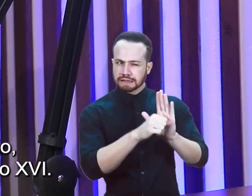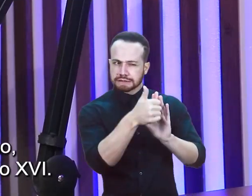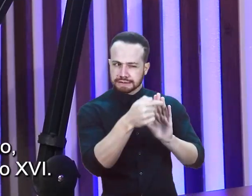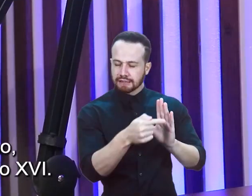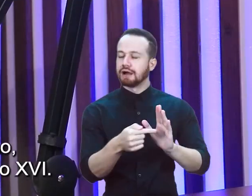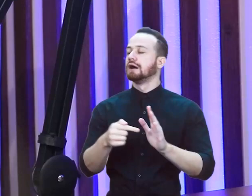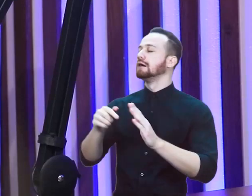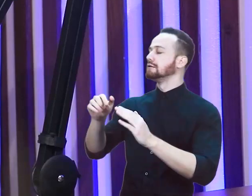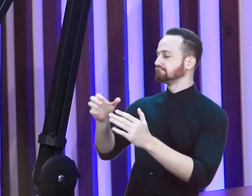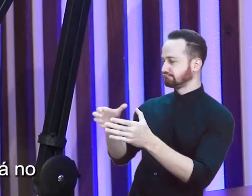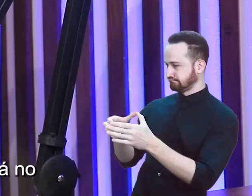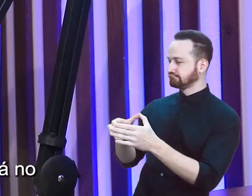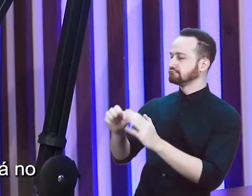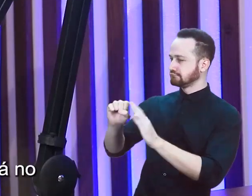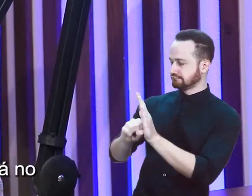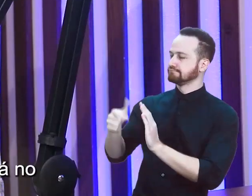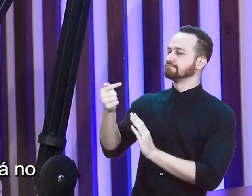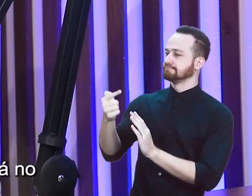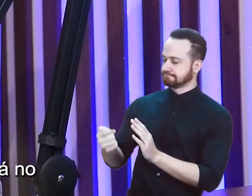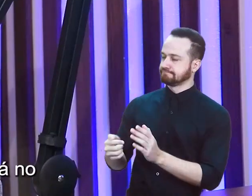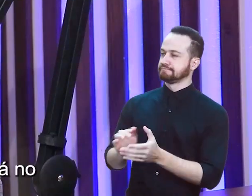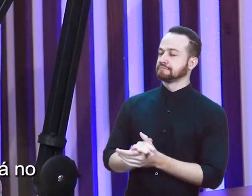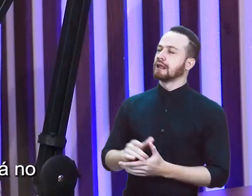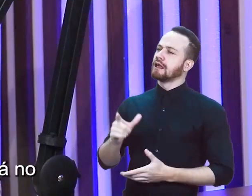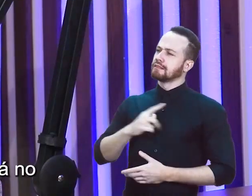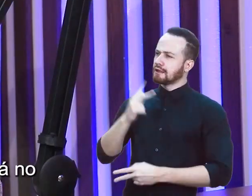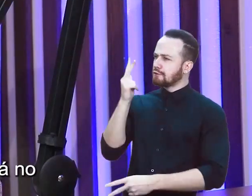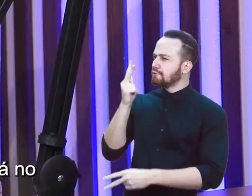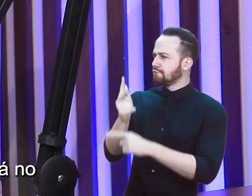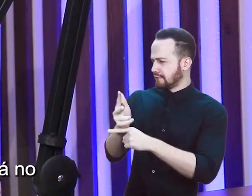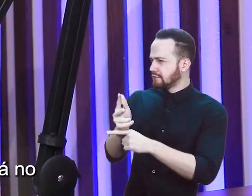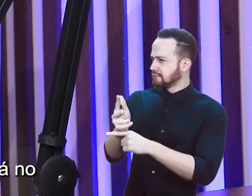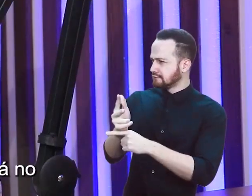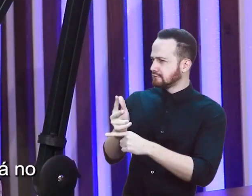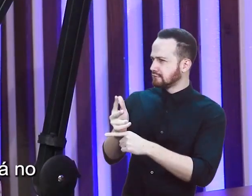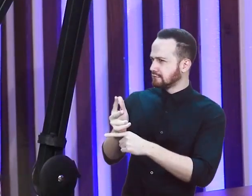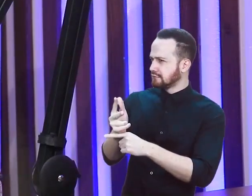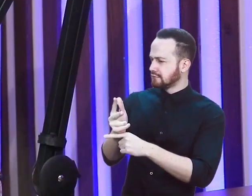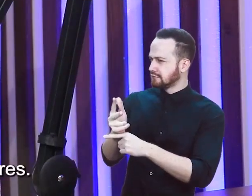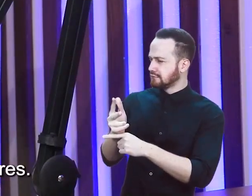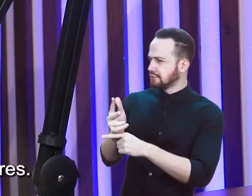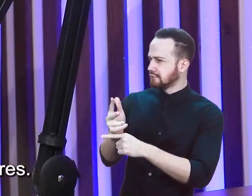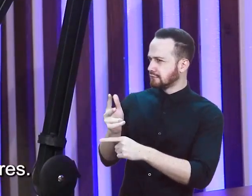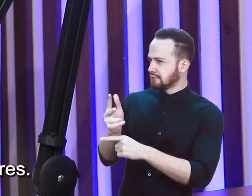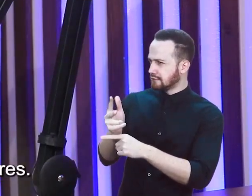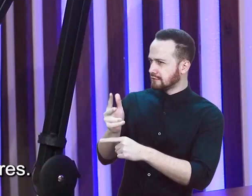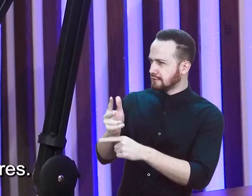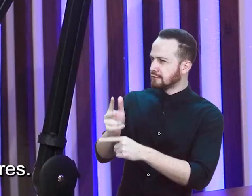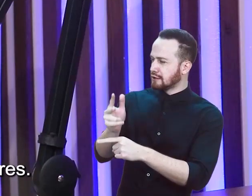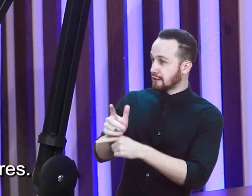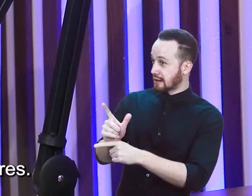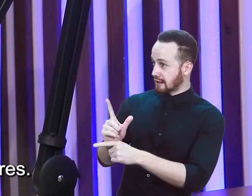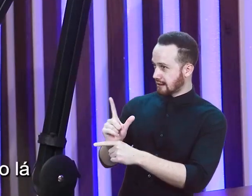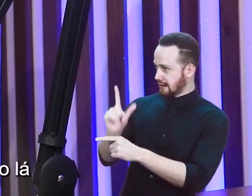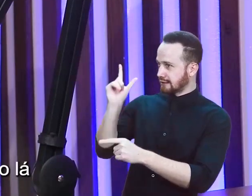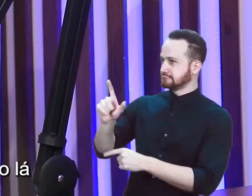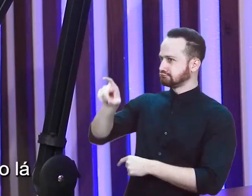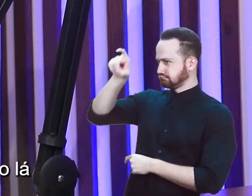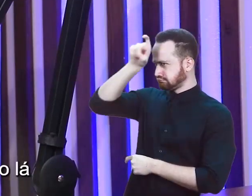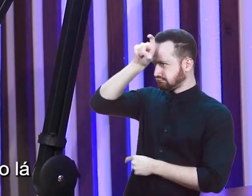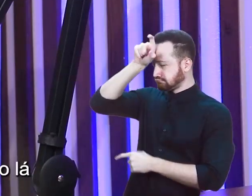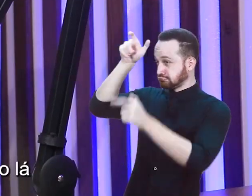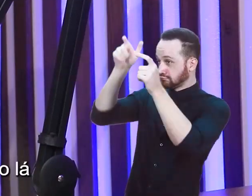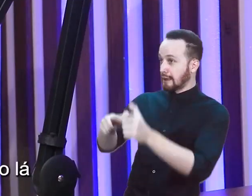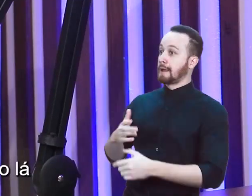Século XVII. Isso. Inclusive tem um vídeo nosso lá no Quilombo Zumbi dos Palmares. Nosso,